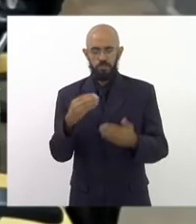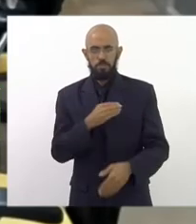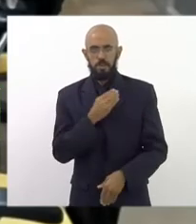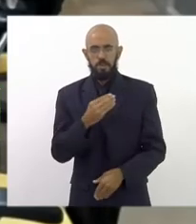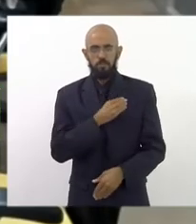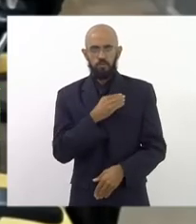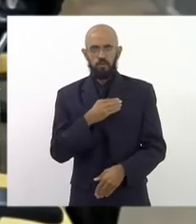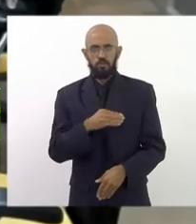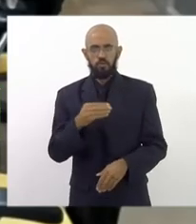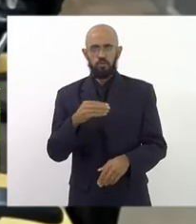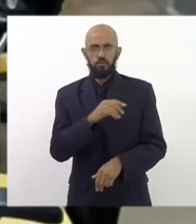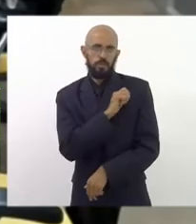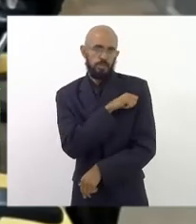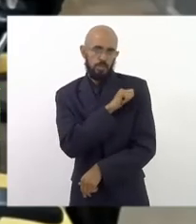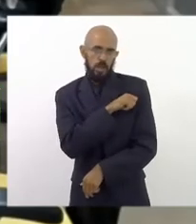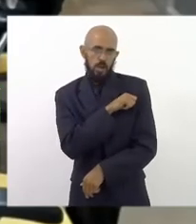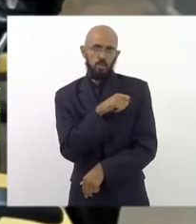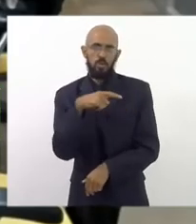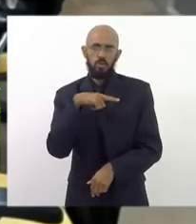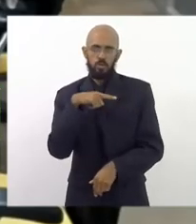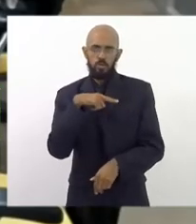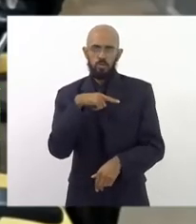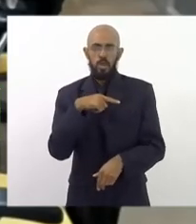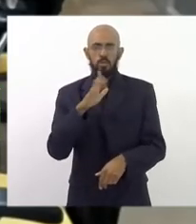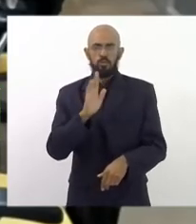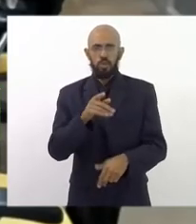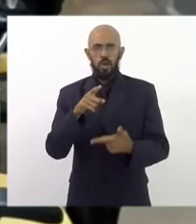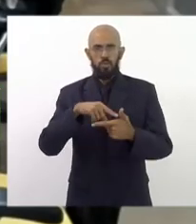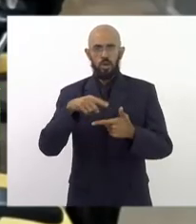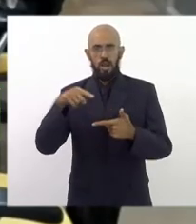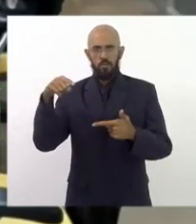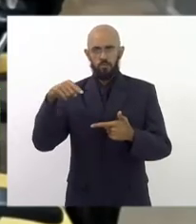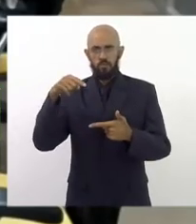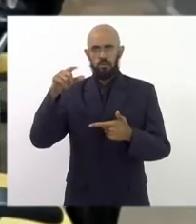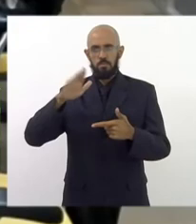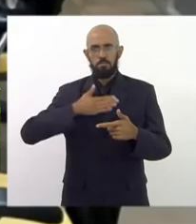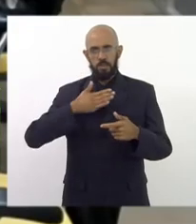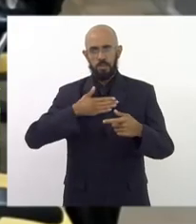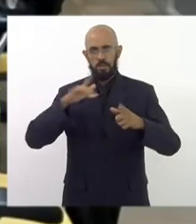com um dashboard aqui na minha TV,